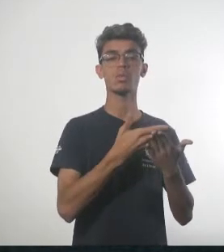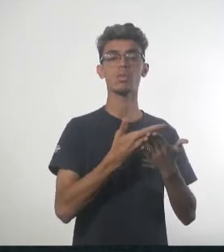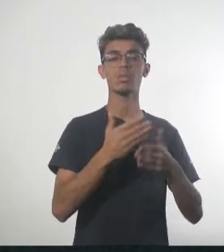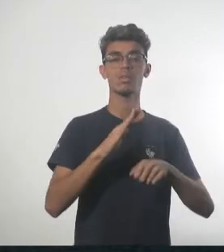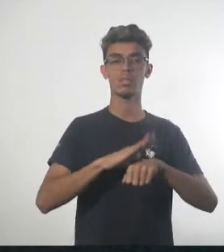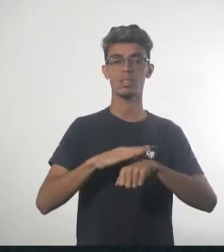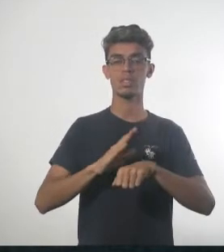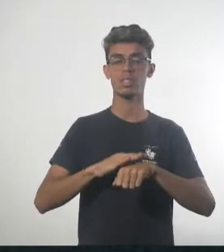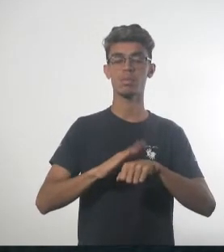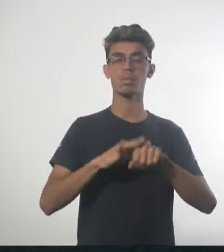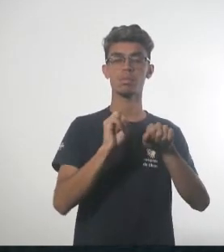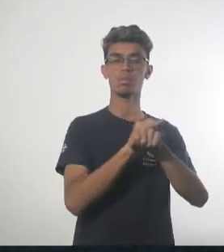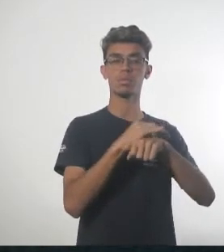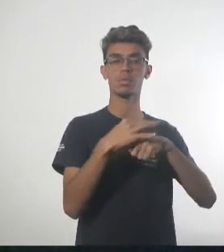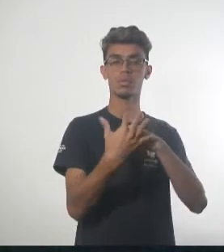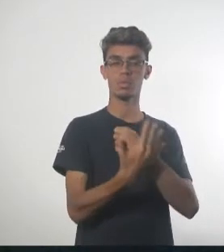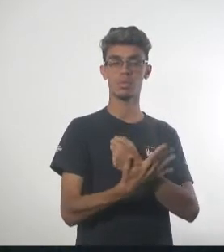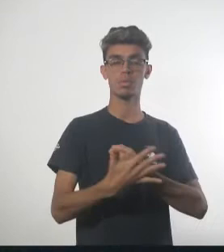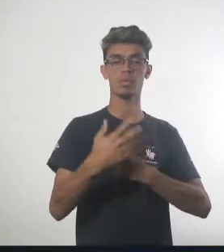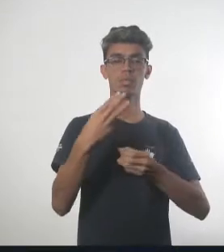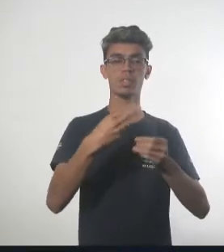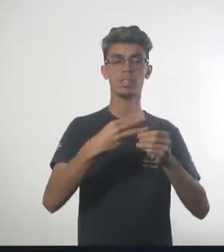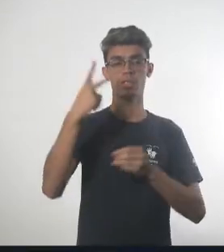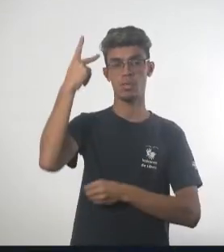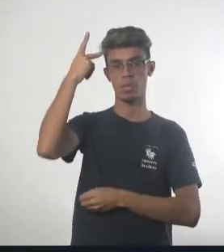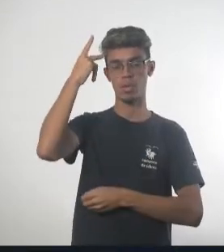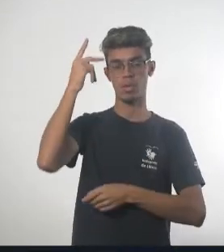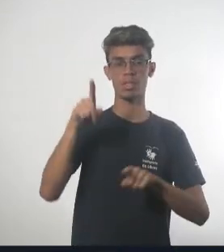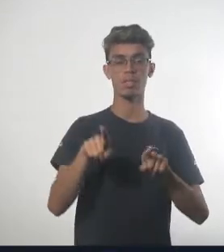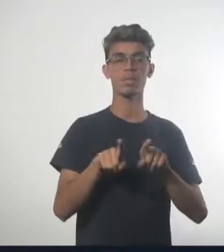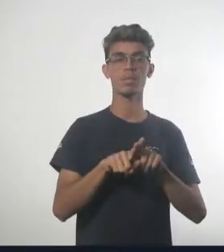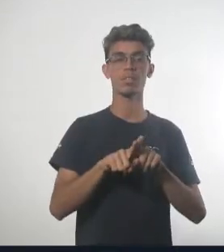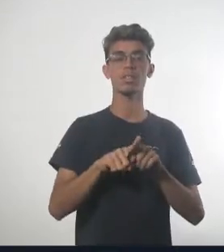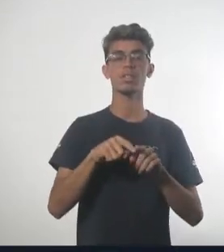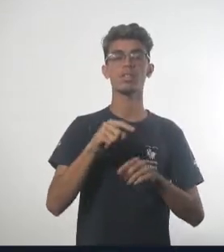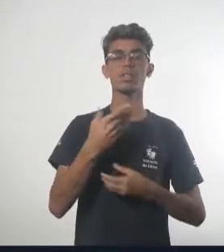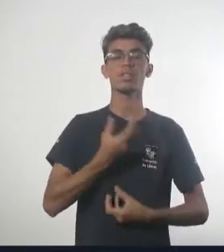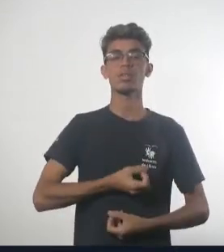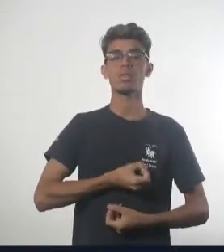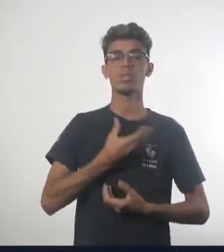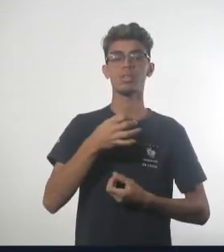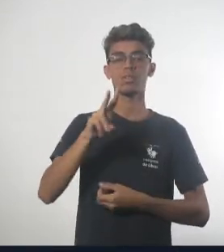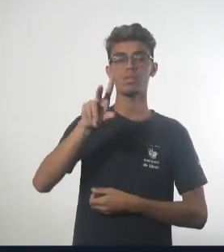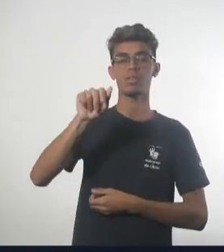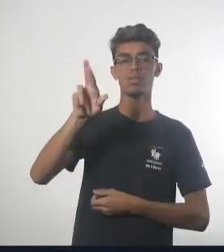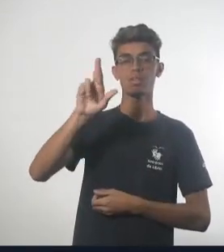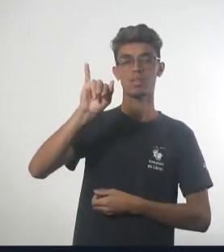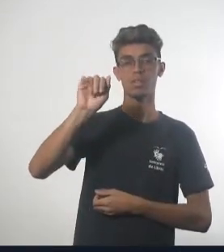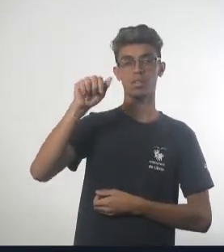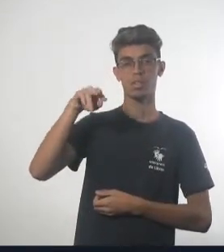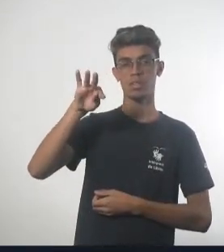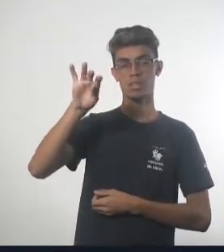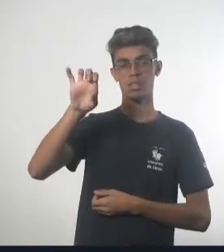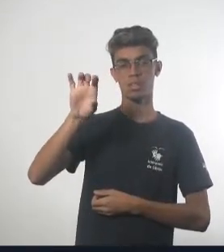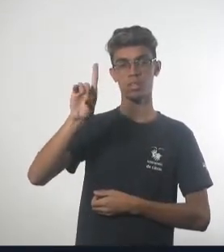da Covid-19 no município de São Paulo e também a atualização dos dados da variante Delta no município.